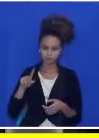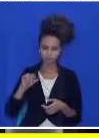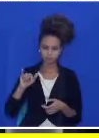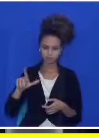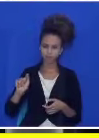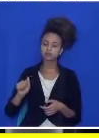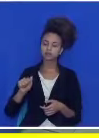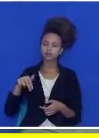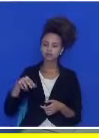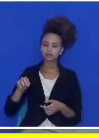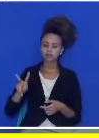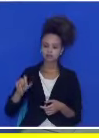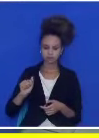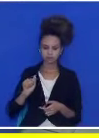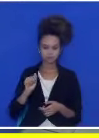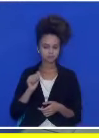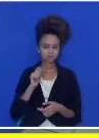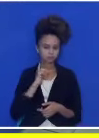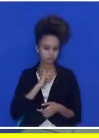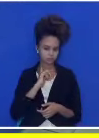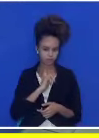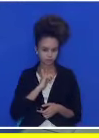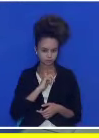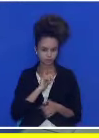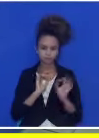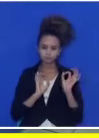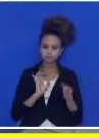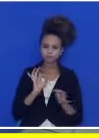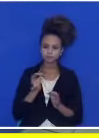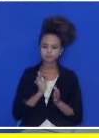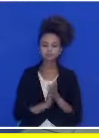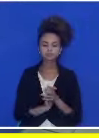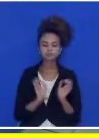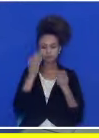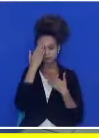confirmo. Sim, confirmo. Ok, muito obrigado, senhoras auditoras. Muito bem,